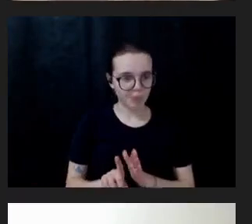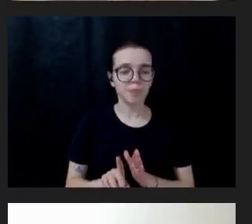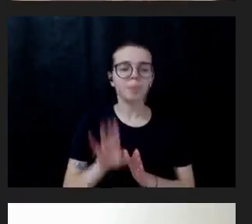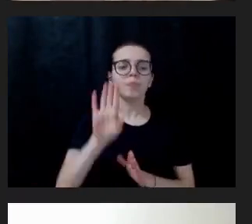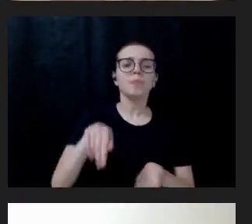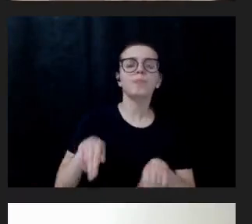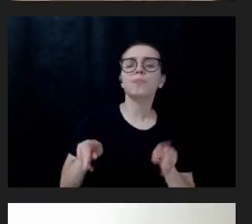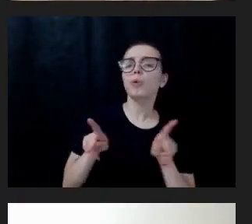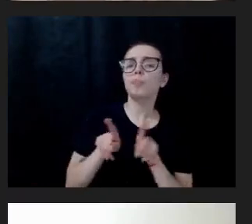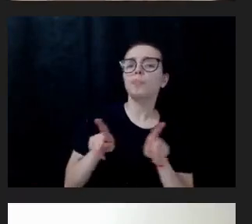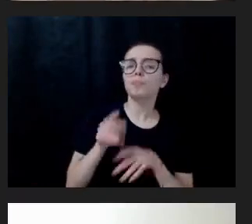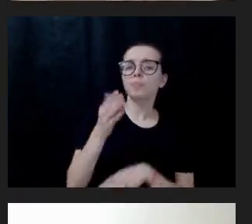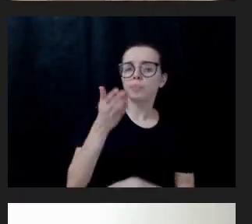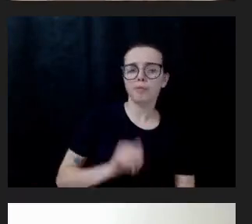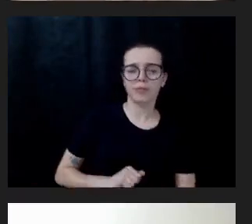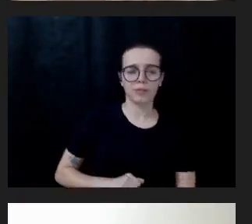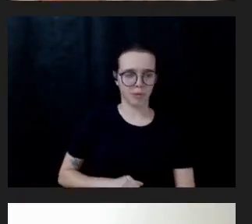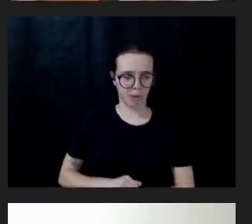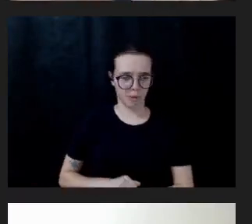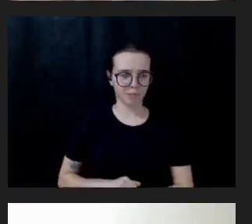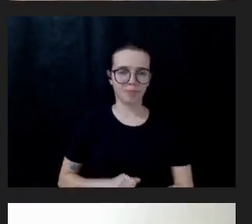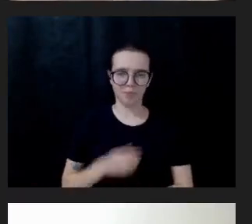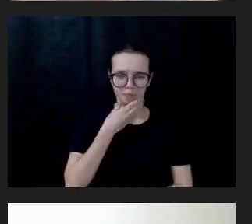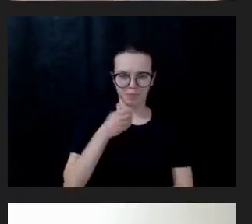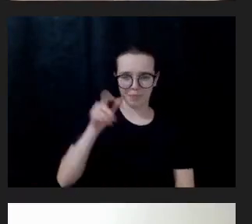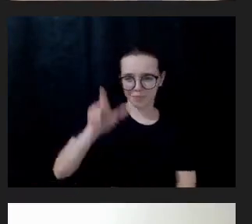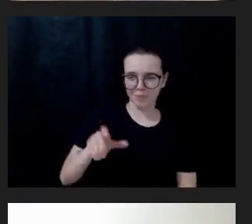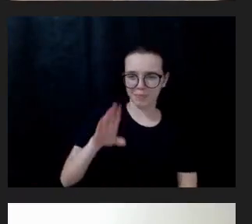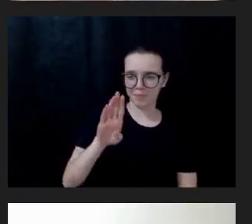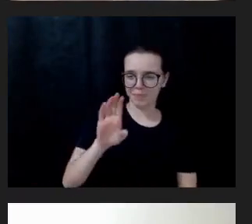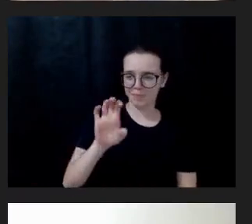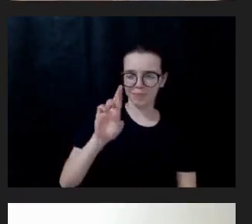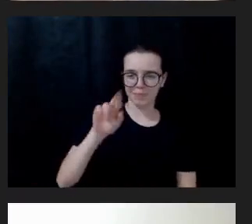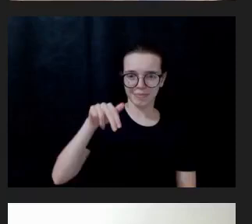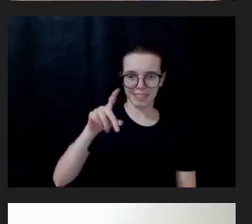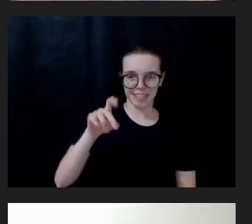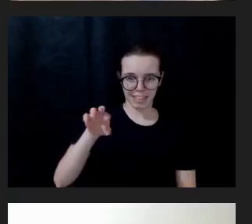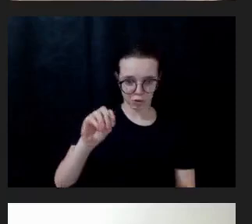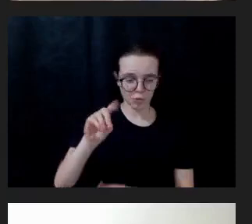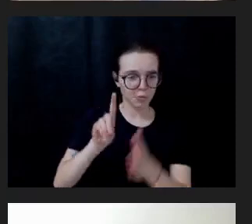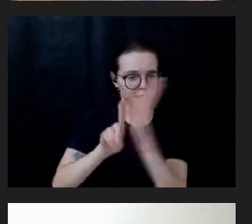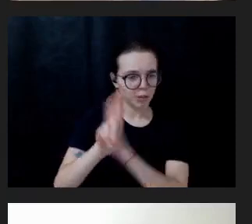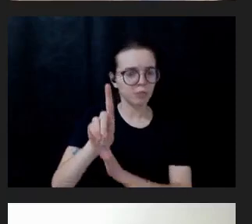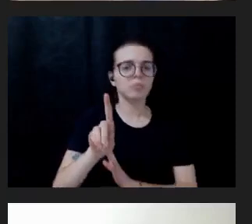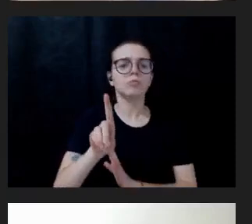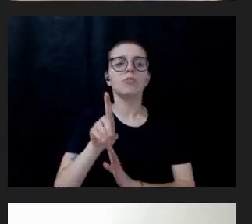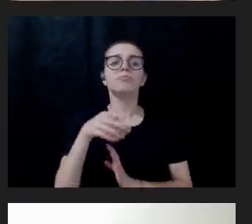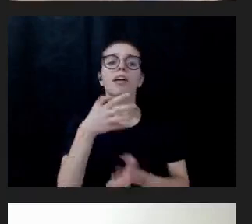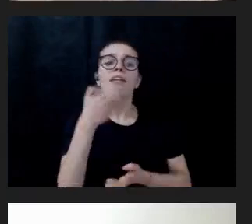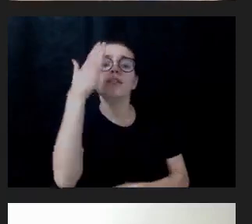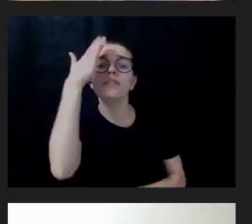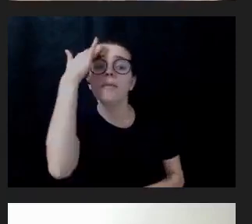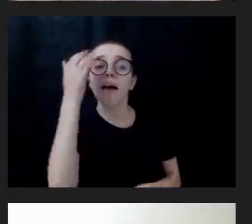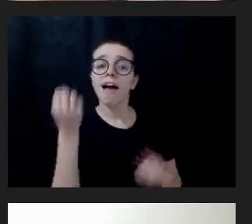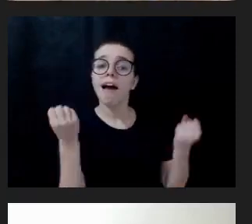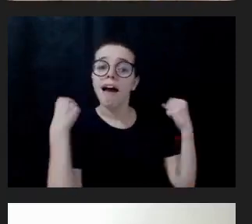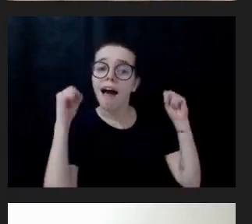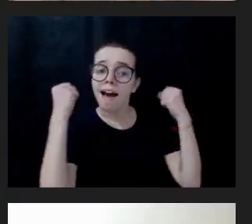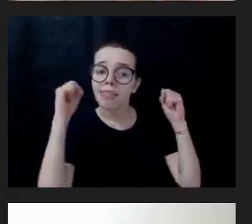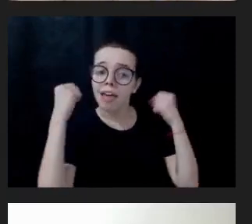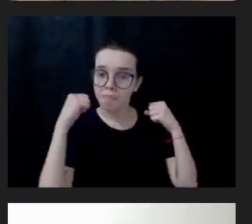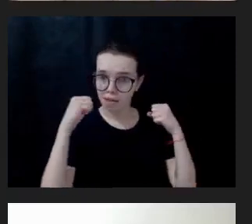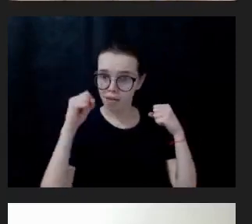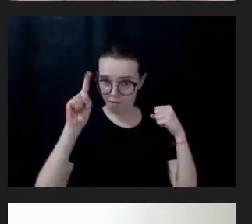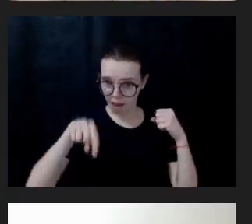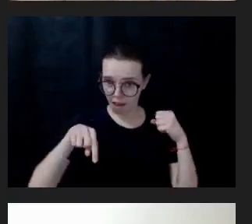Professor, a pergunta é do Bernardo. Ele gostaria de saber se academia conta como